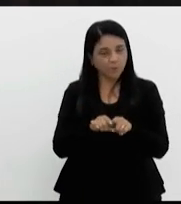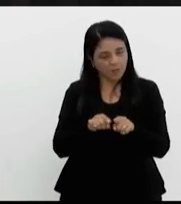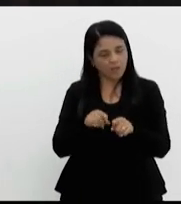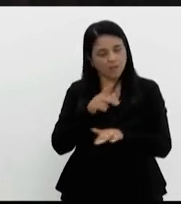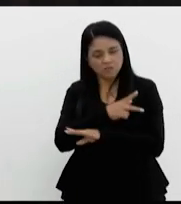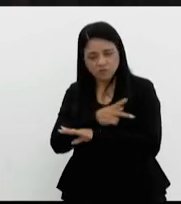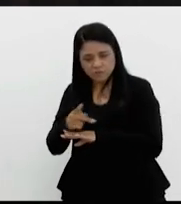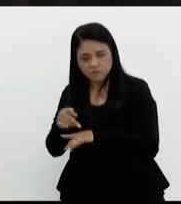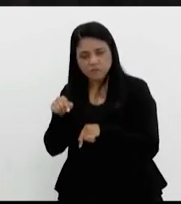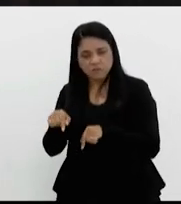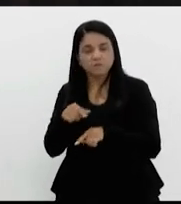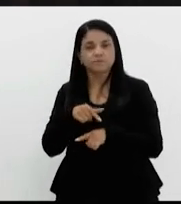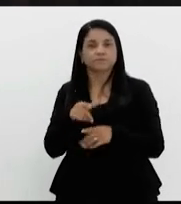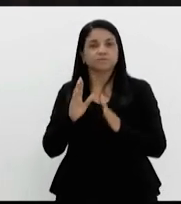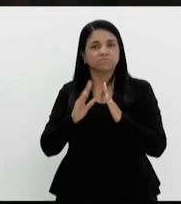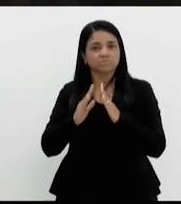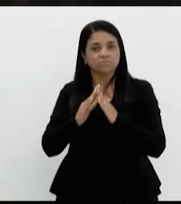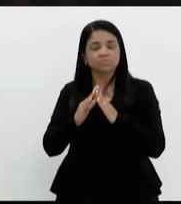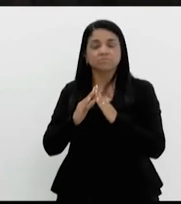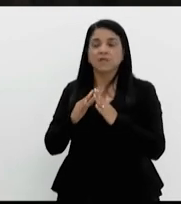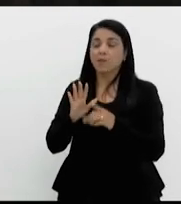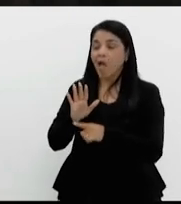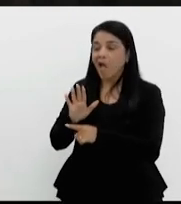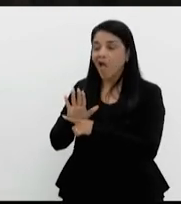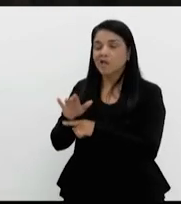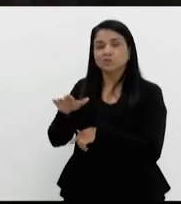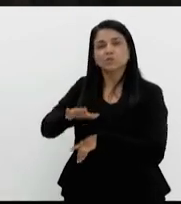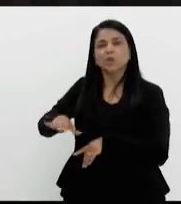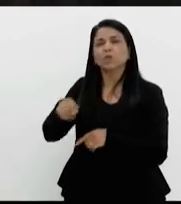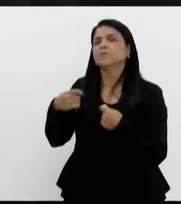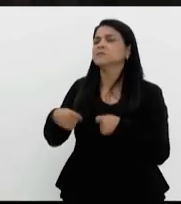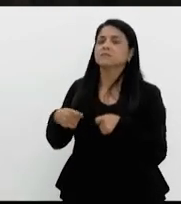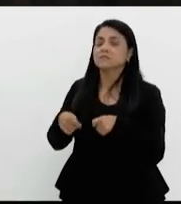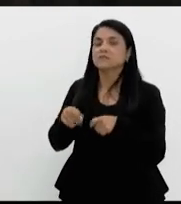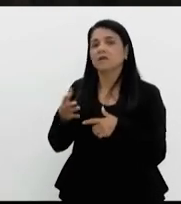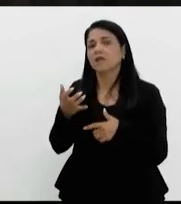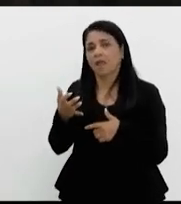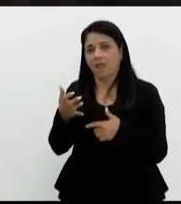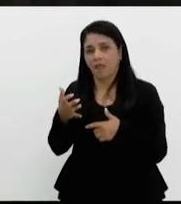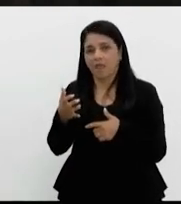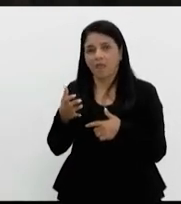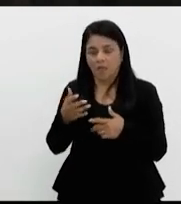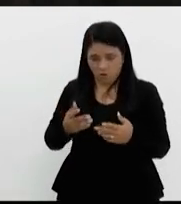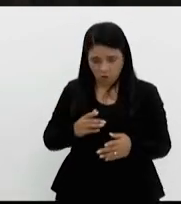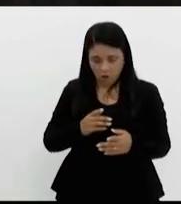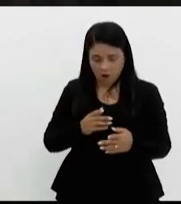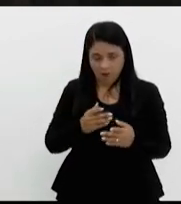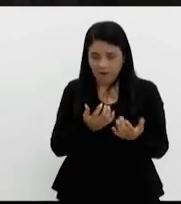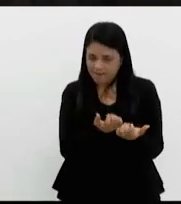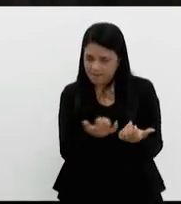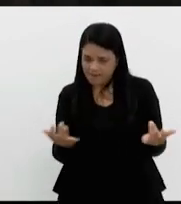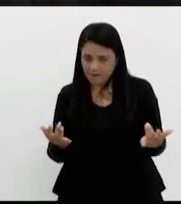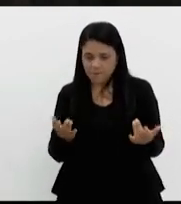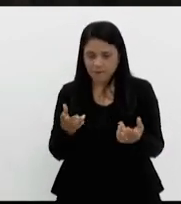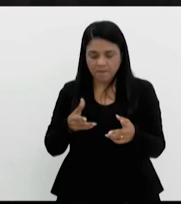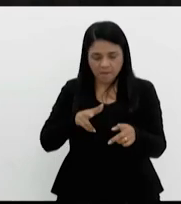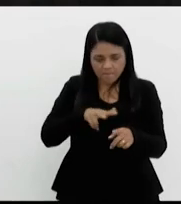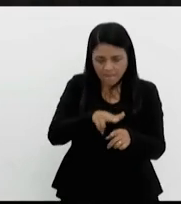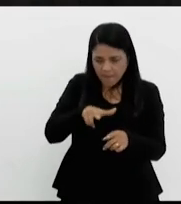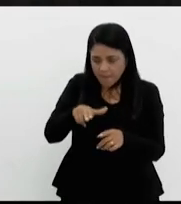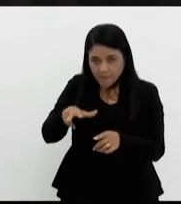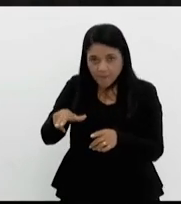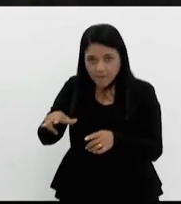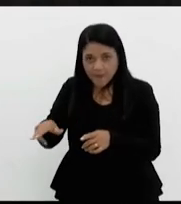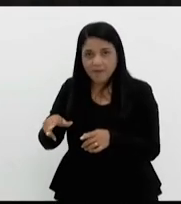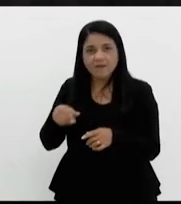do nosso dia, da nossa vida, para fazer o que precisa aqui. A senhora quer que corte a grama aí? Então é isso, é um trabalho,